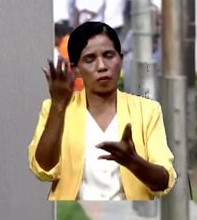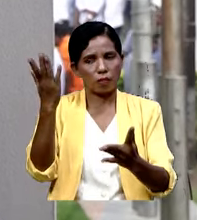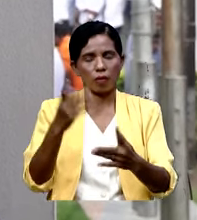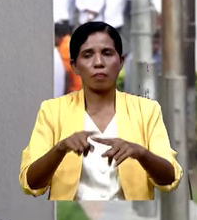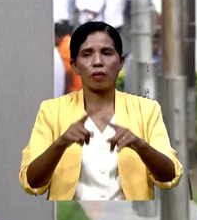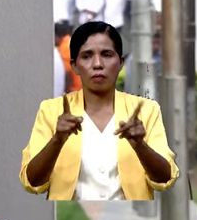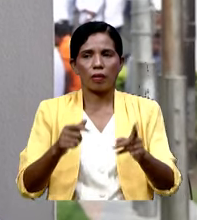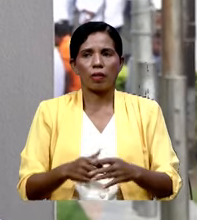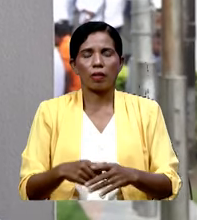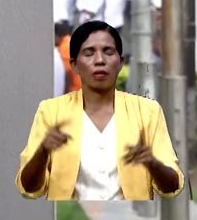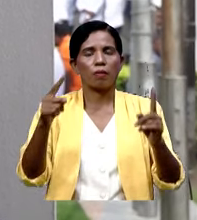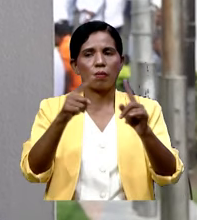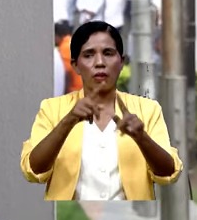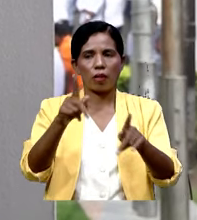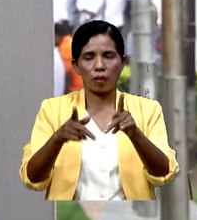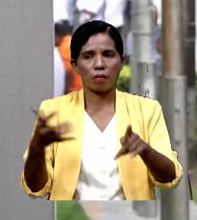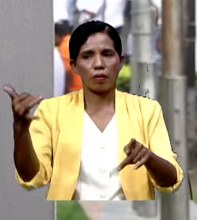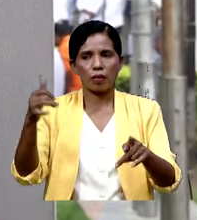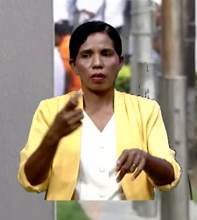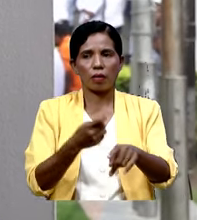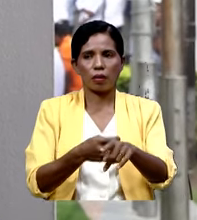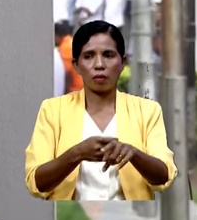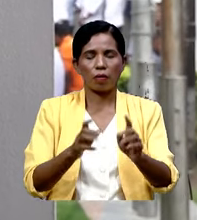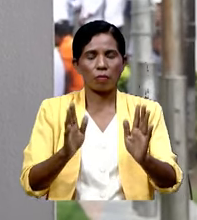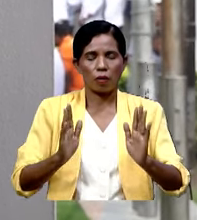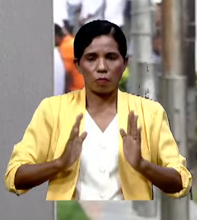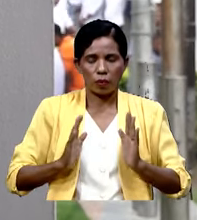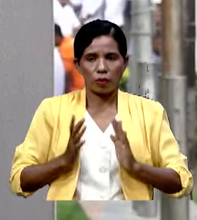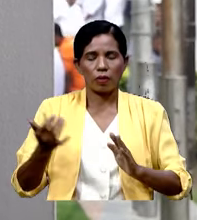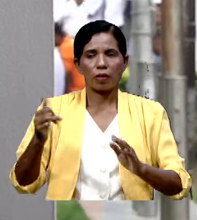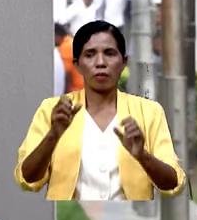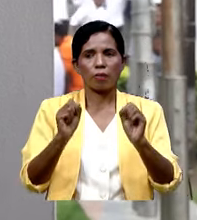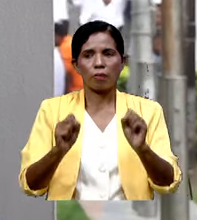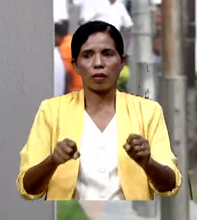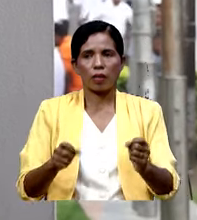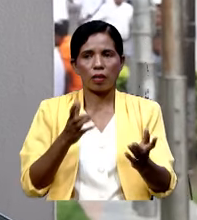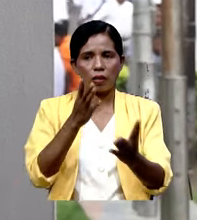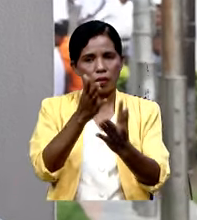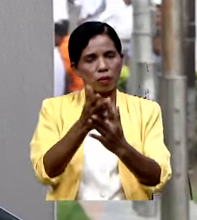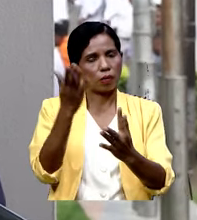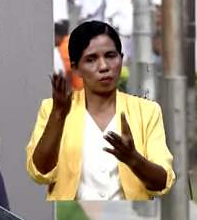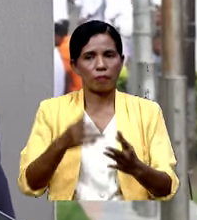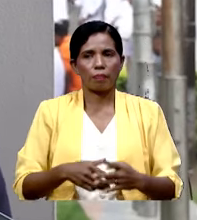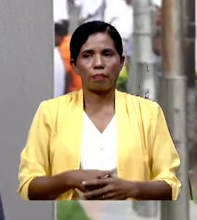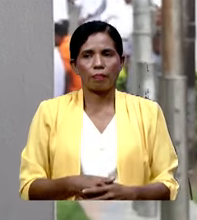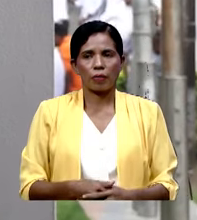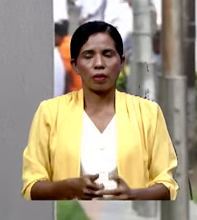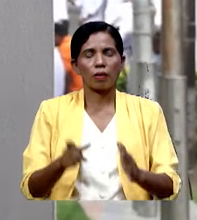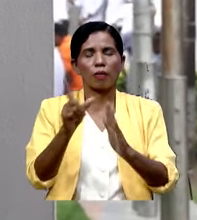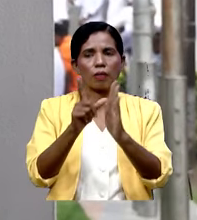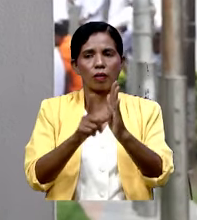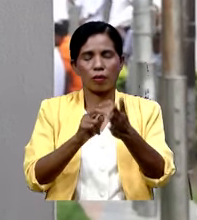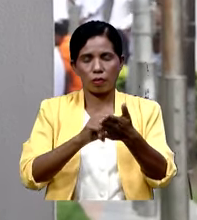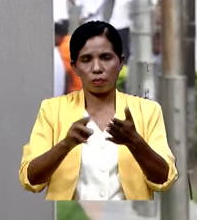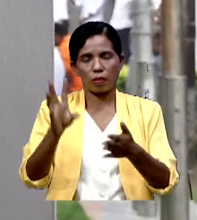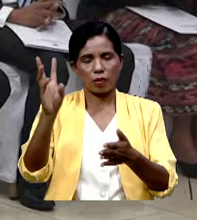ve ba ema sira nebe maka tempo bot ema bot sira nebe maka bele merese bra tu acesso ba geneva. Tuir decreto lei número 9